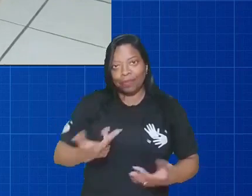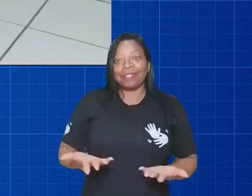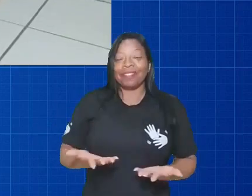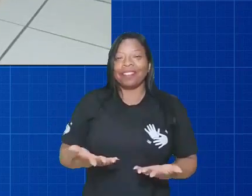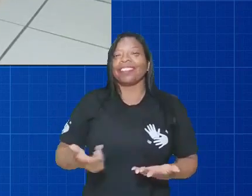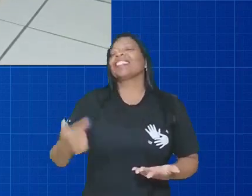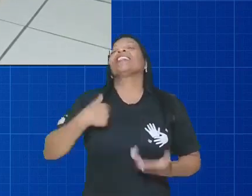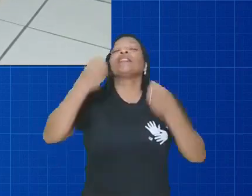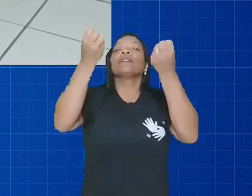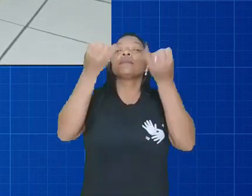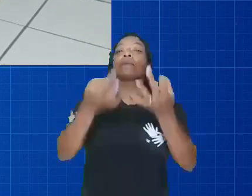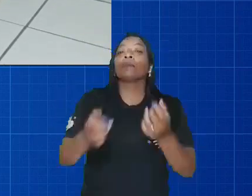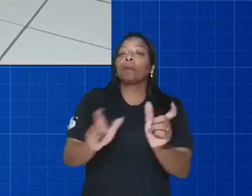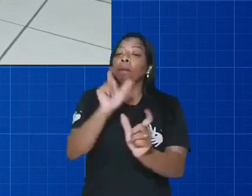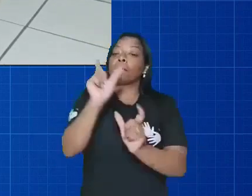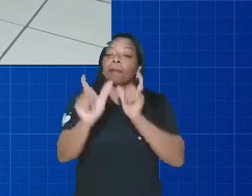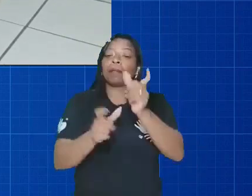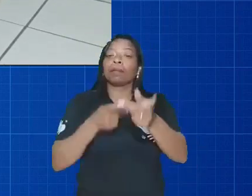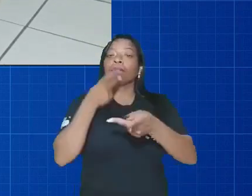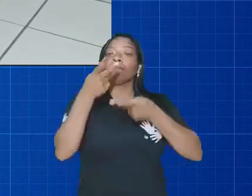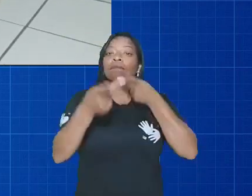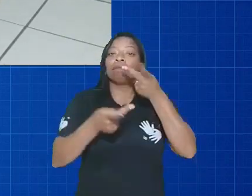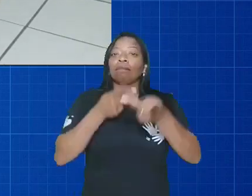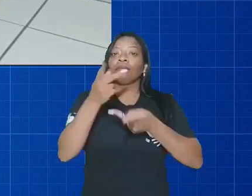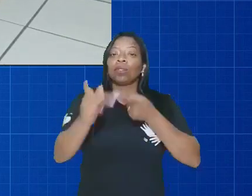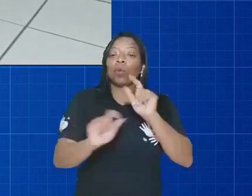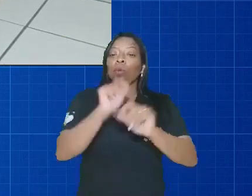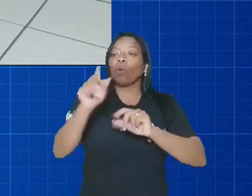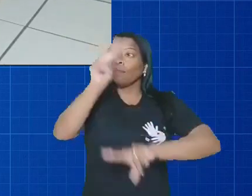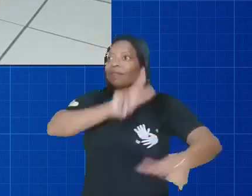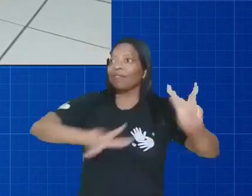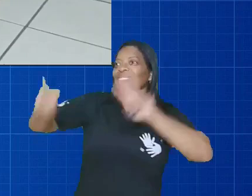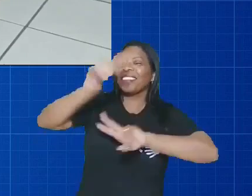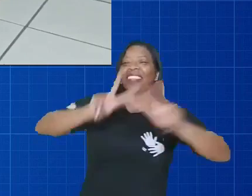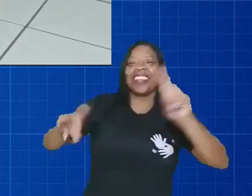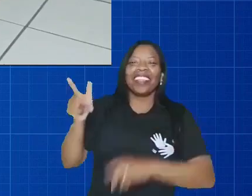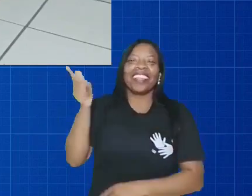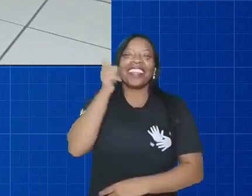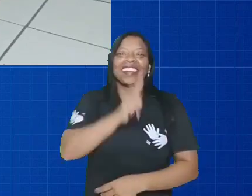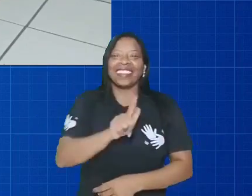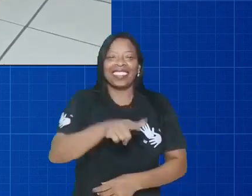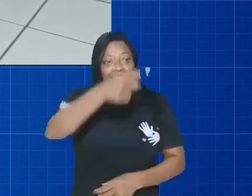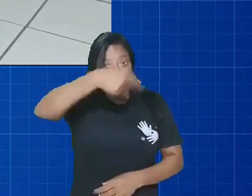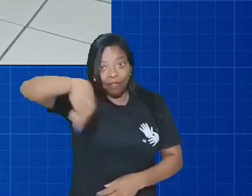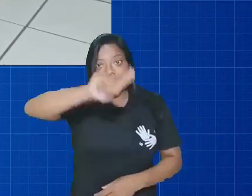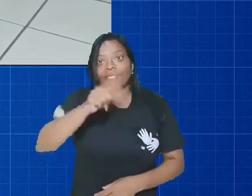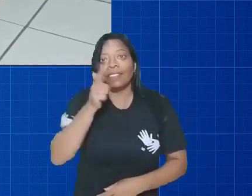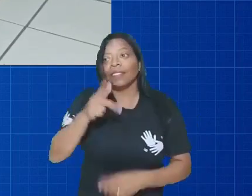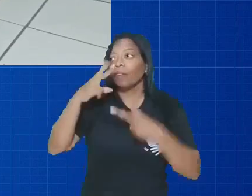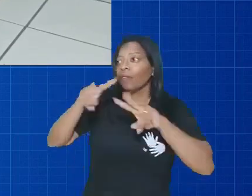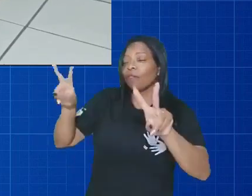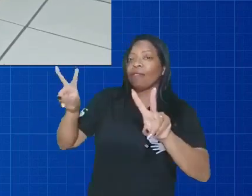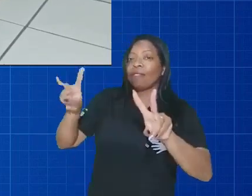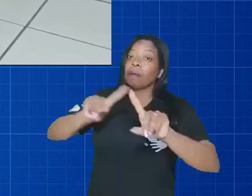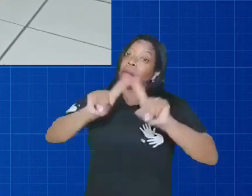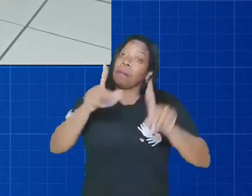que é audiodescrição? A gente vai traduzir em palavras aquilo que está visualmente disponível para quem está nos assistindo,